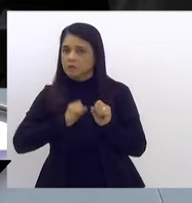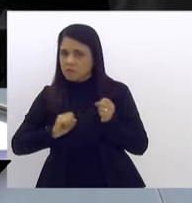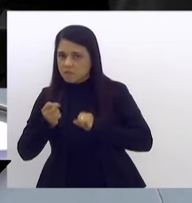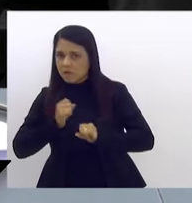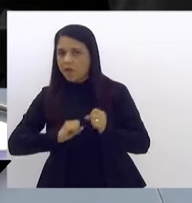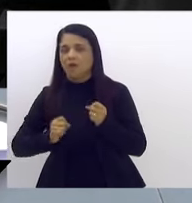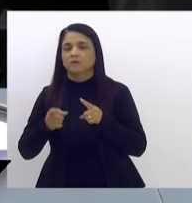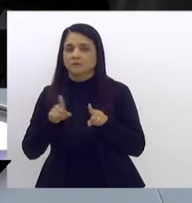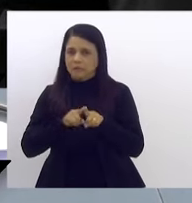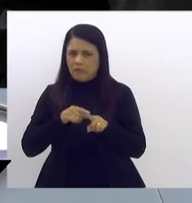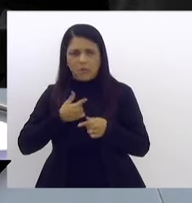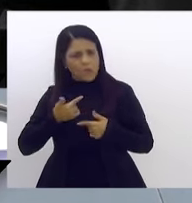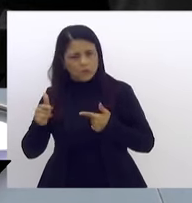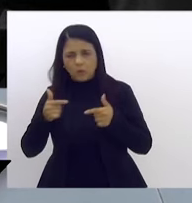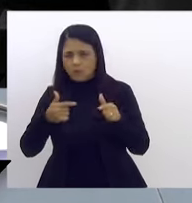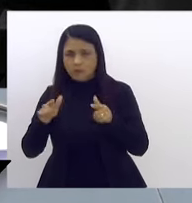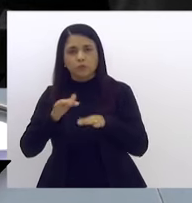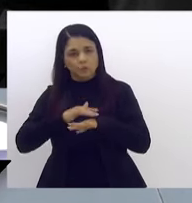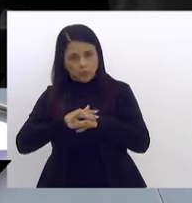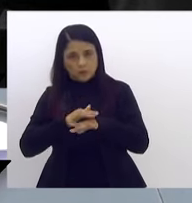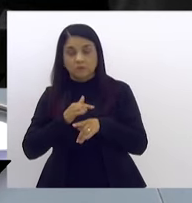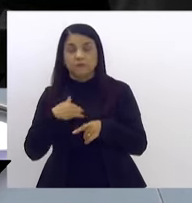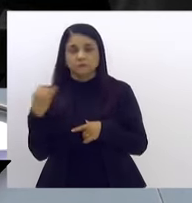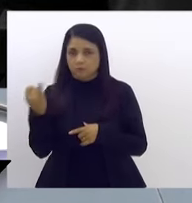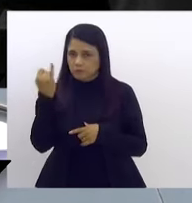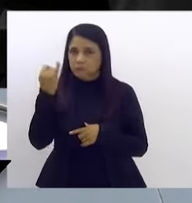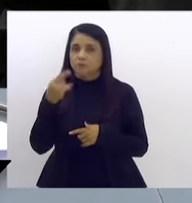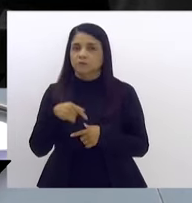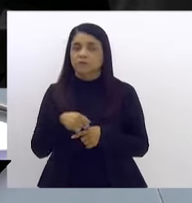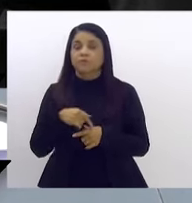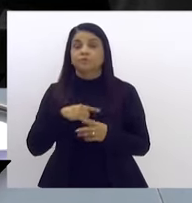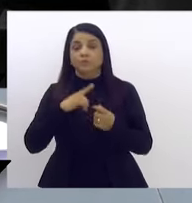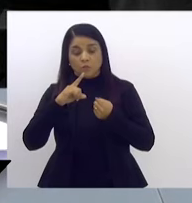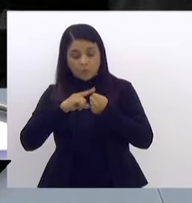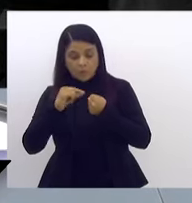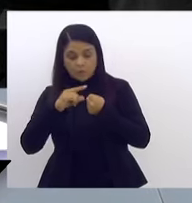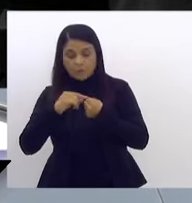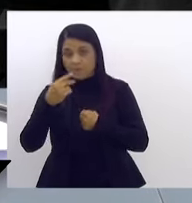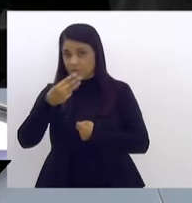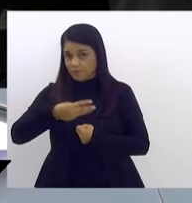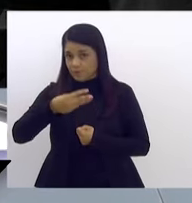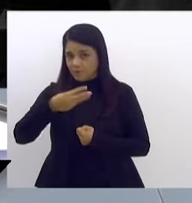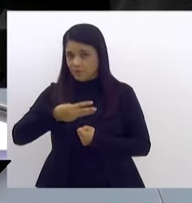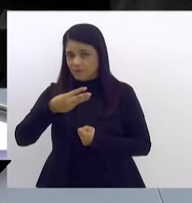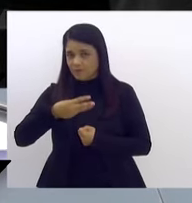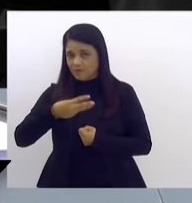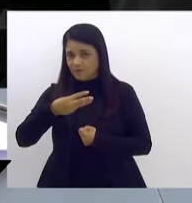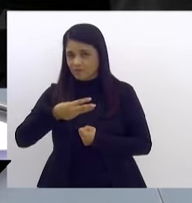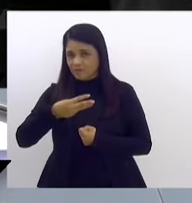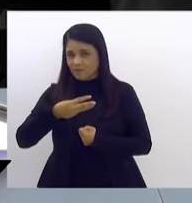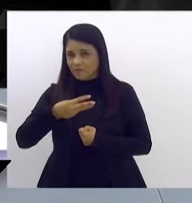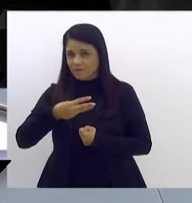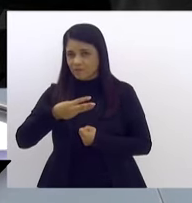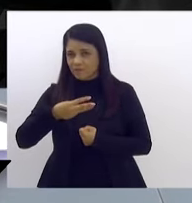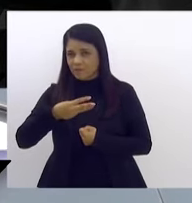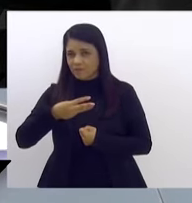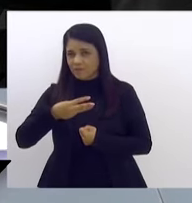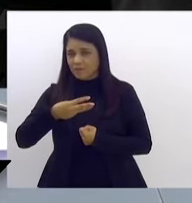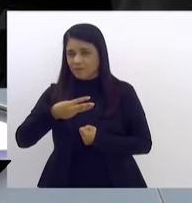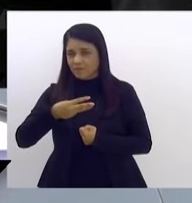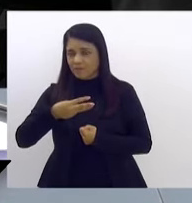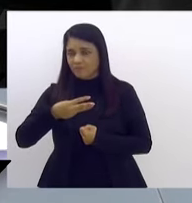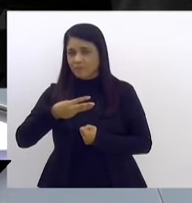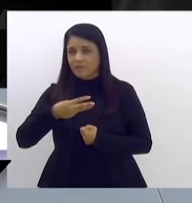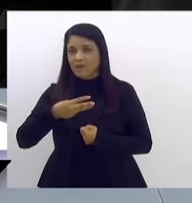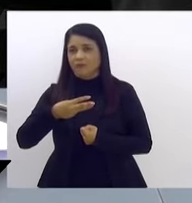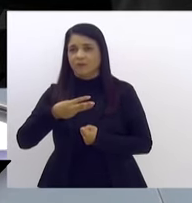projeto lá no seu Artigo terceiro né É no Artigo terceiro